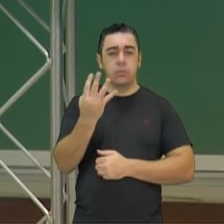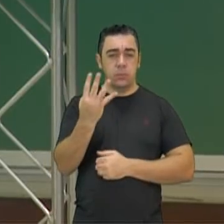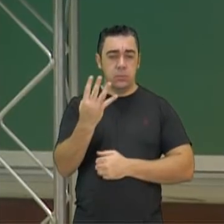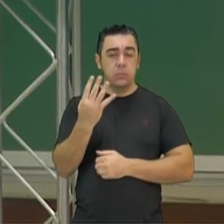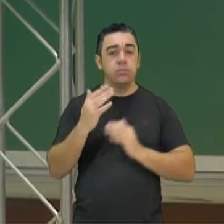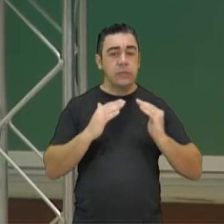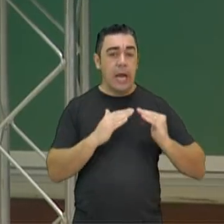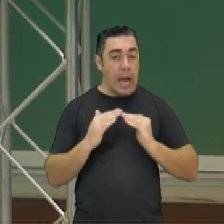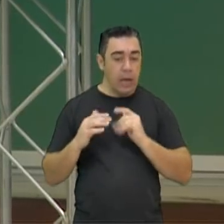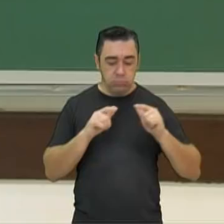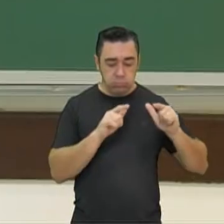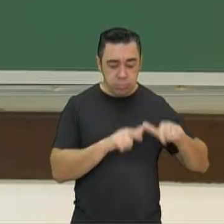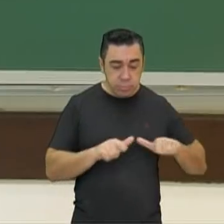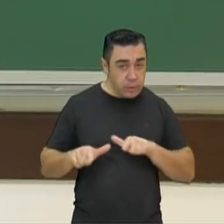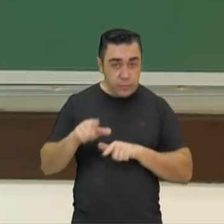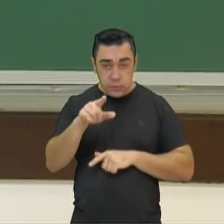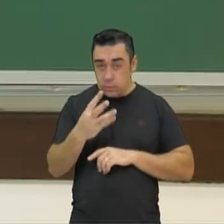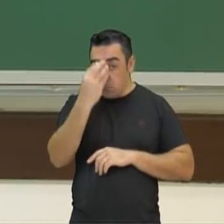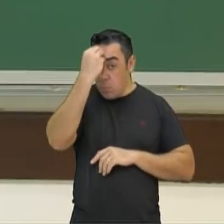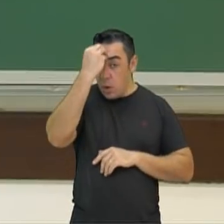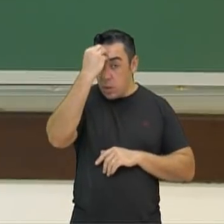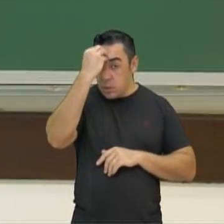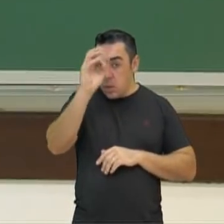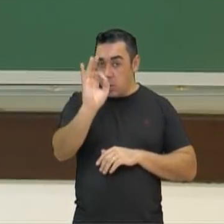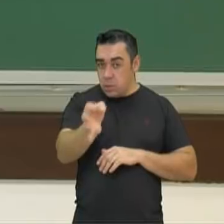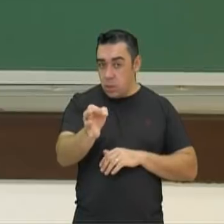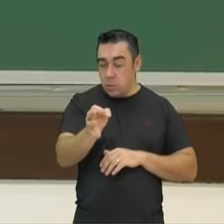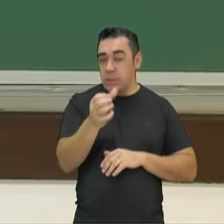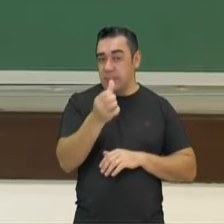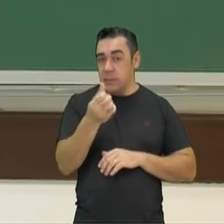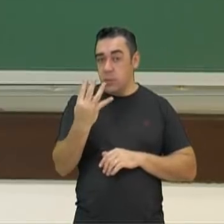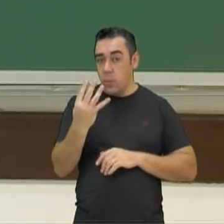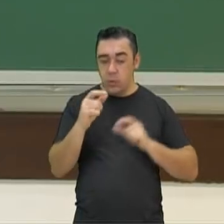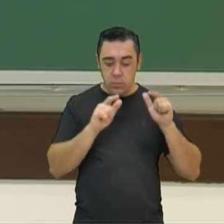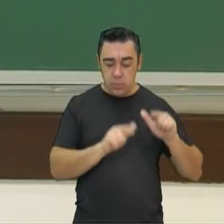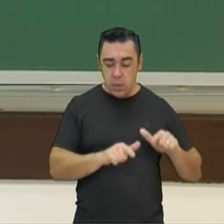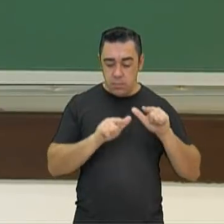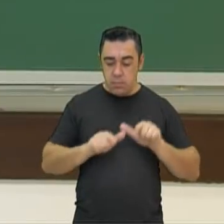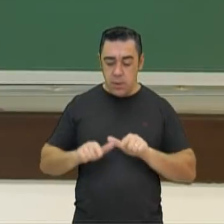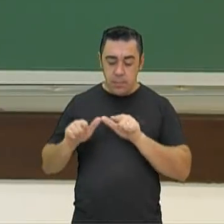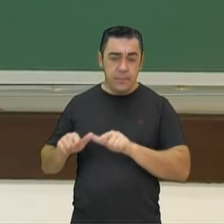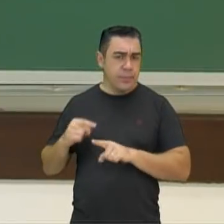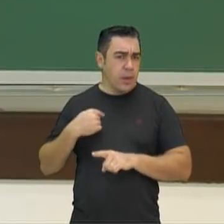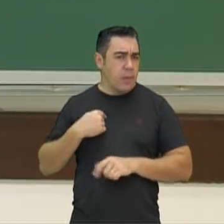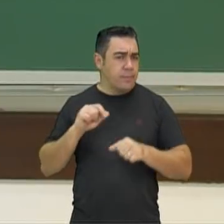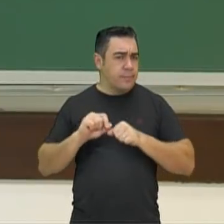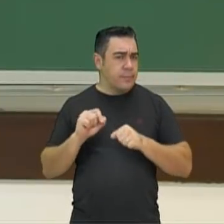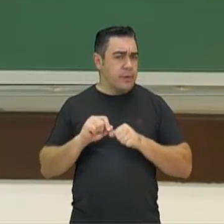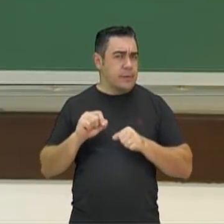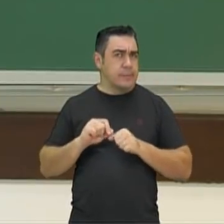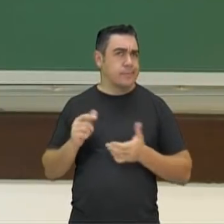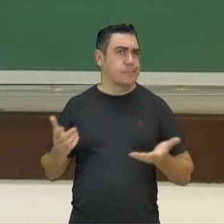Então, isso precisa ficar fixado na sua cabeça. 64 casas. Se eu fizer um tabuleiro com